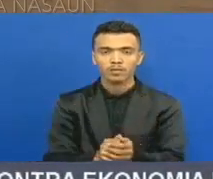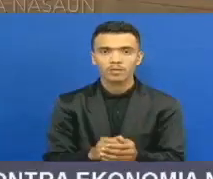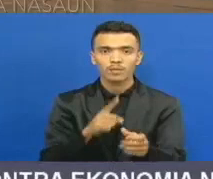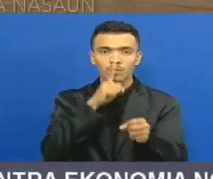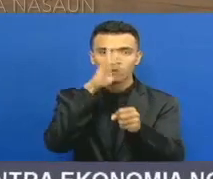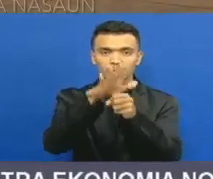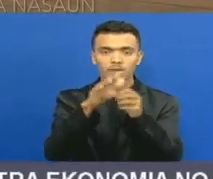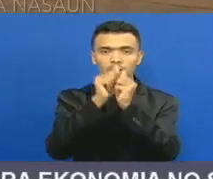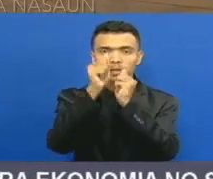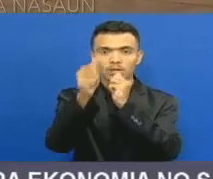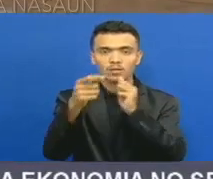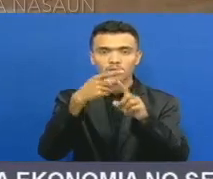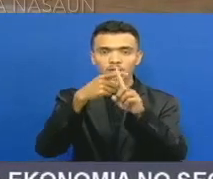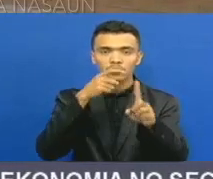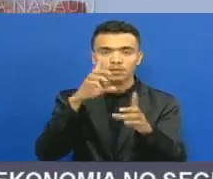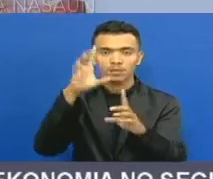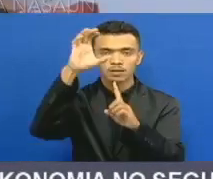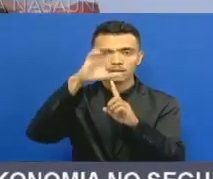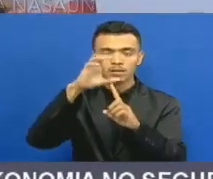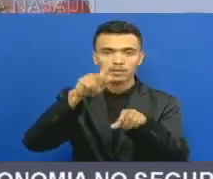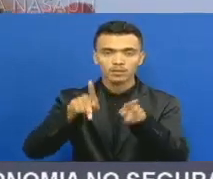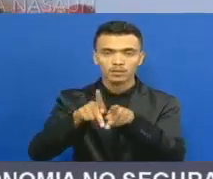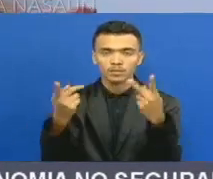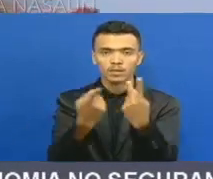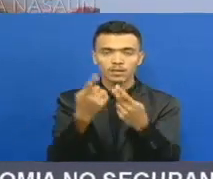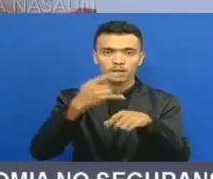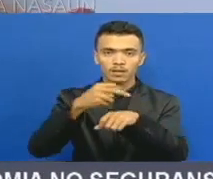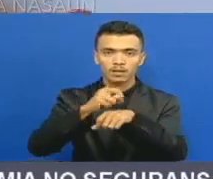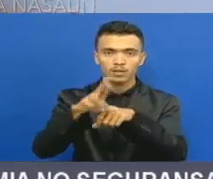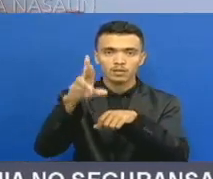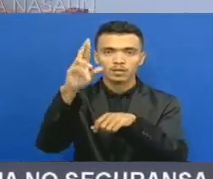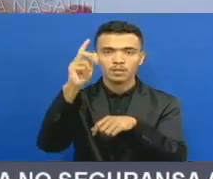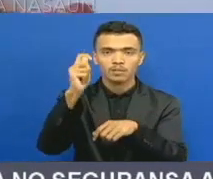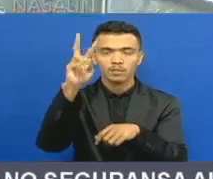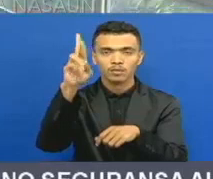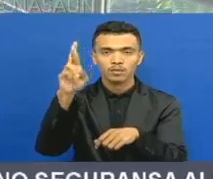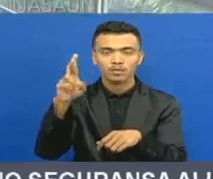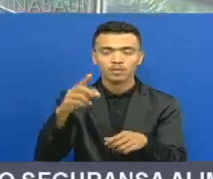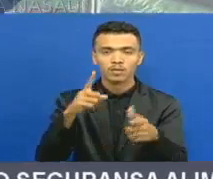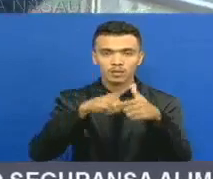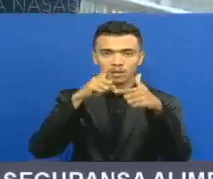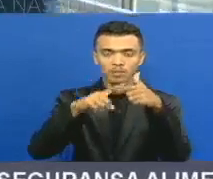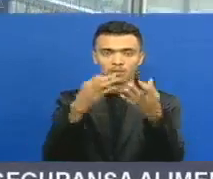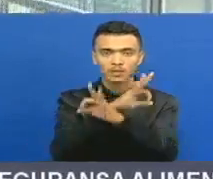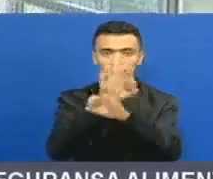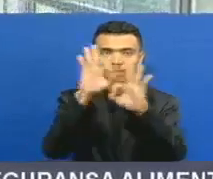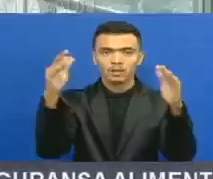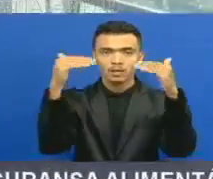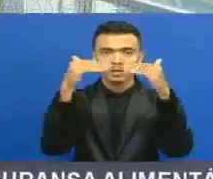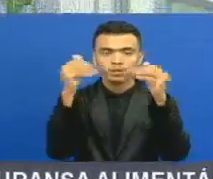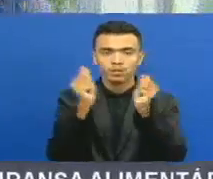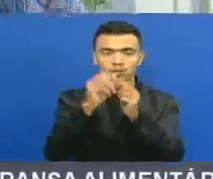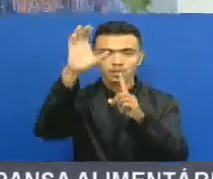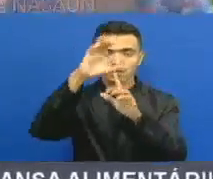Promessa ne hato o Husi Country Manager Companhia Internacional Timor-Açores, Filomeno de Andrade, hafoin remata reunião com o chefe